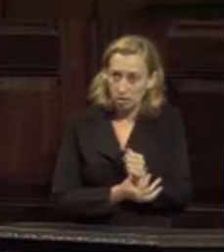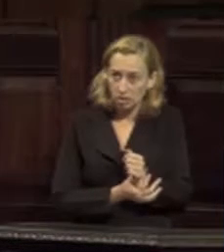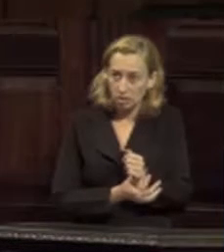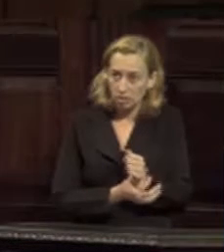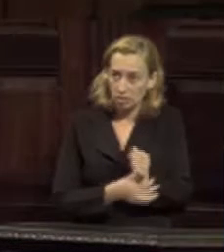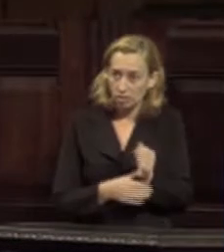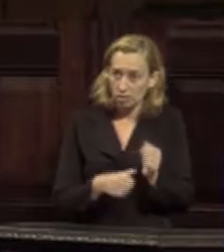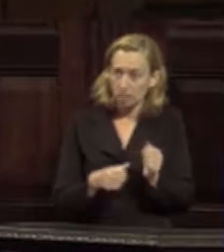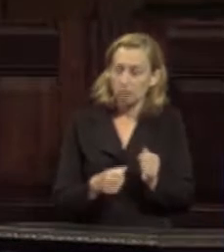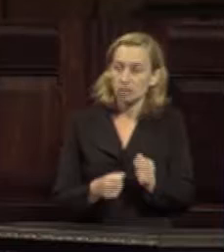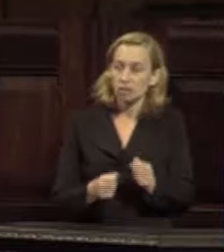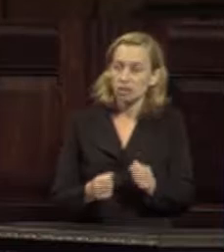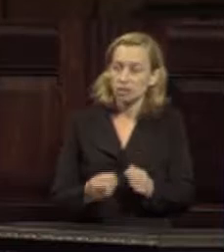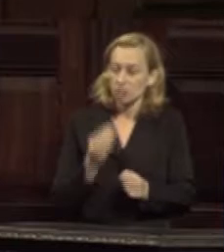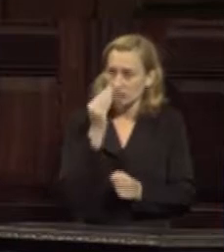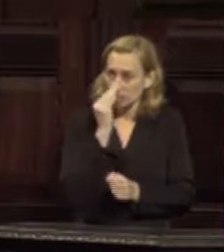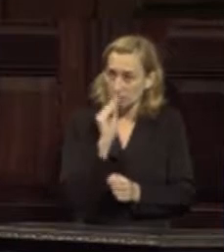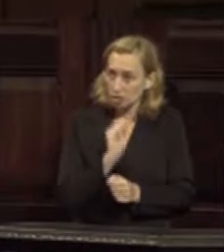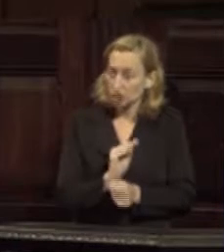errado,